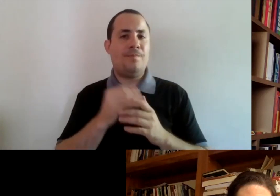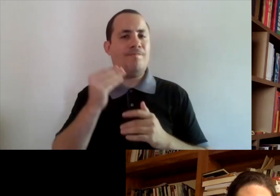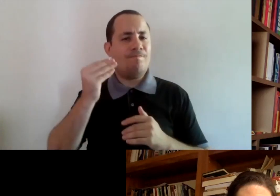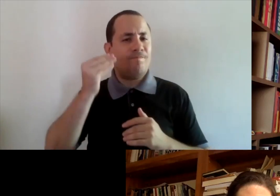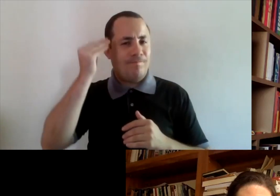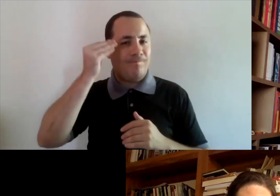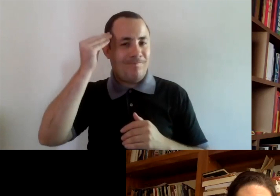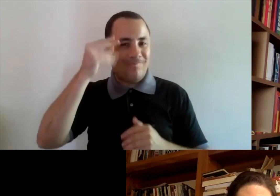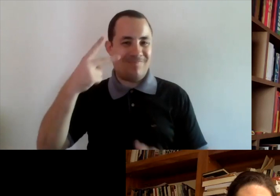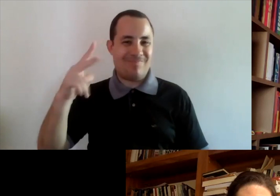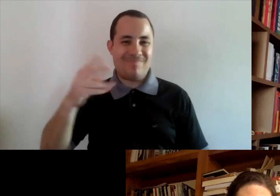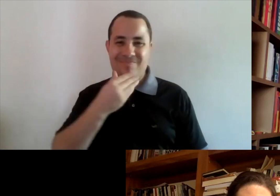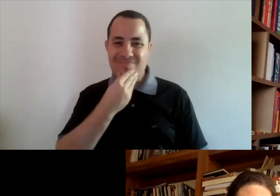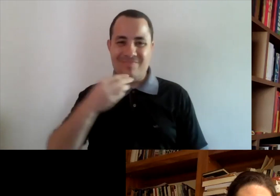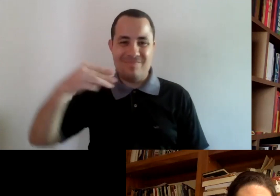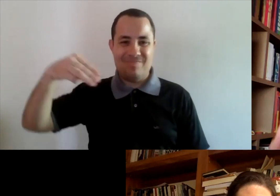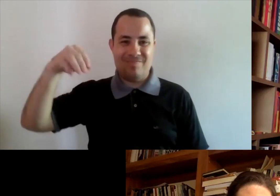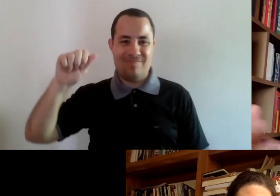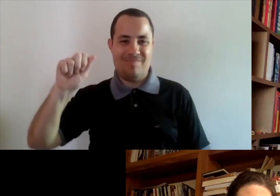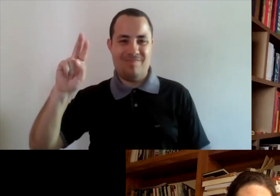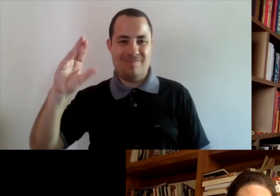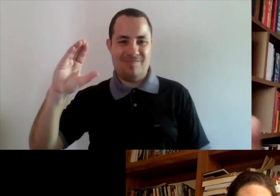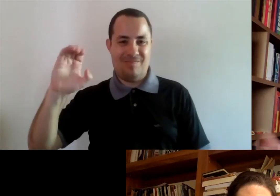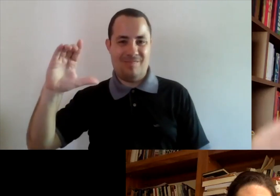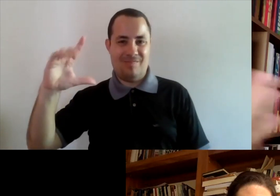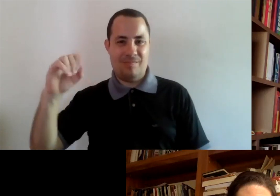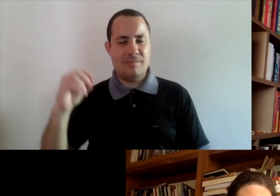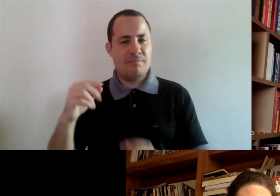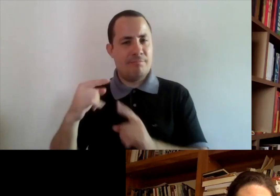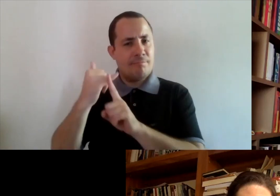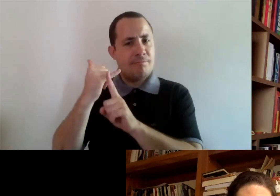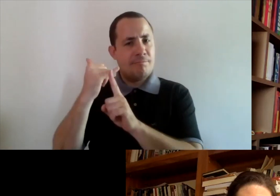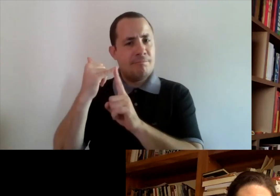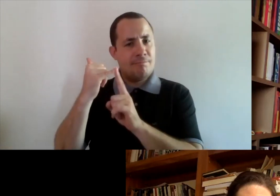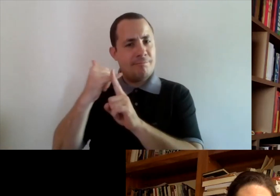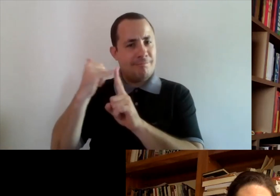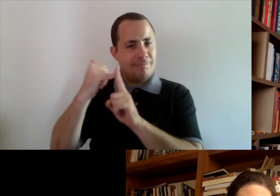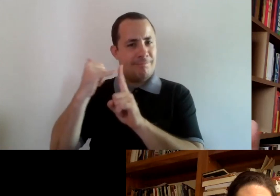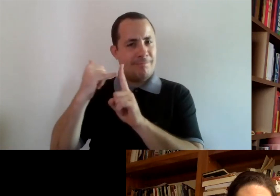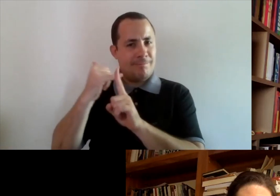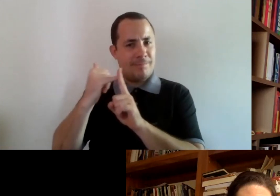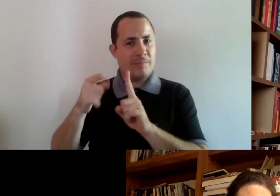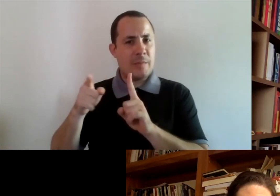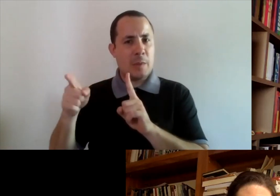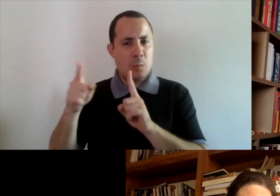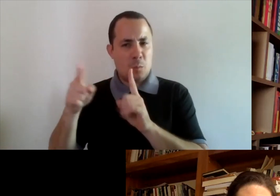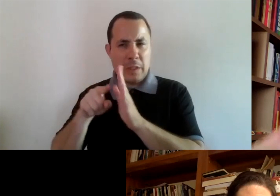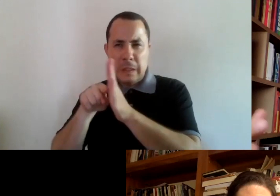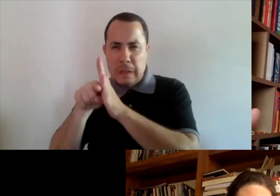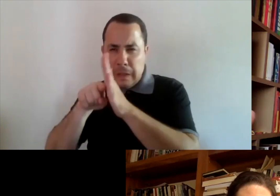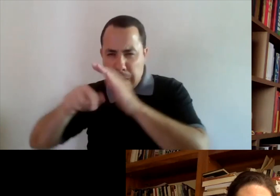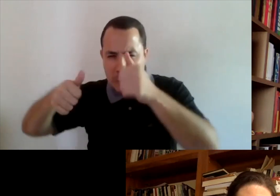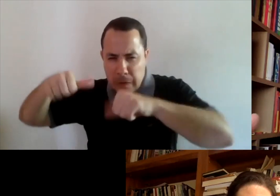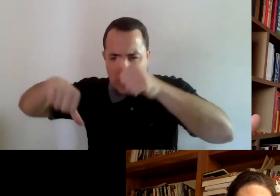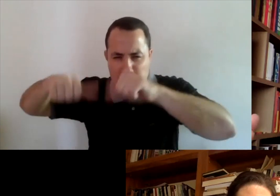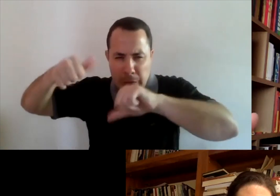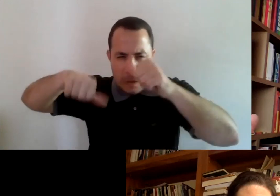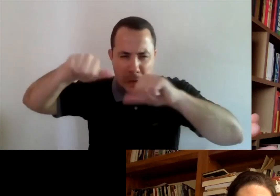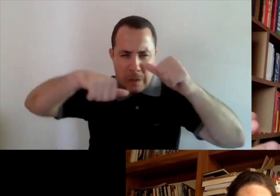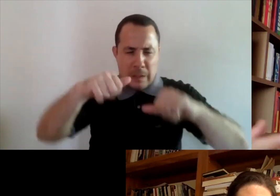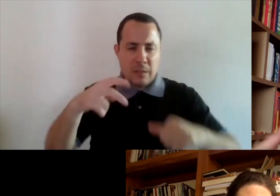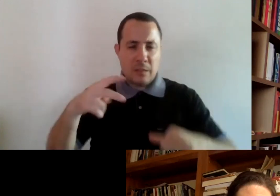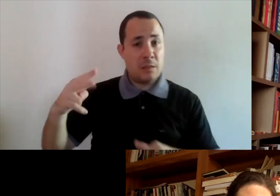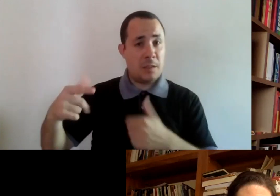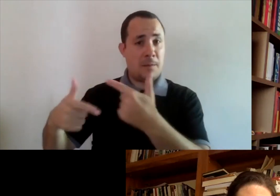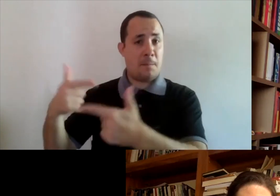também é muito parecida, né? Além da experiência como crítico e de estudioso da literatura na universidade,